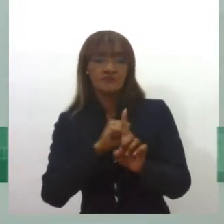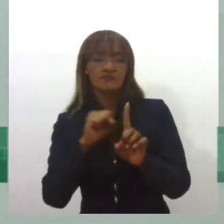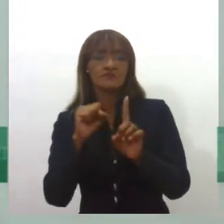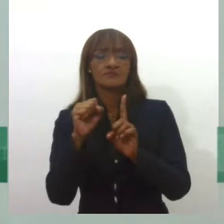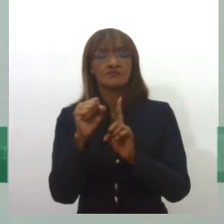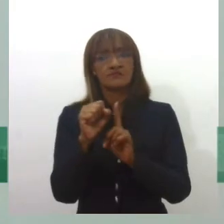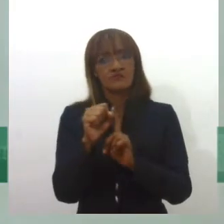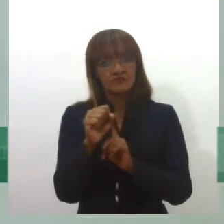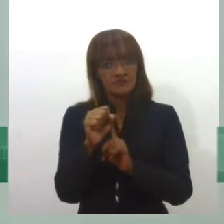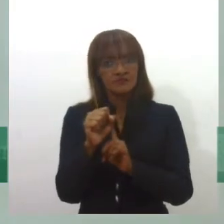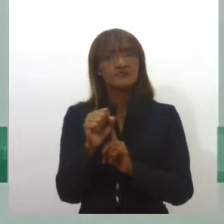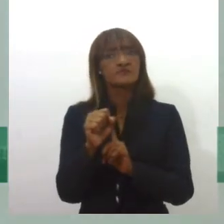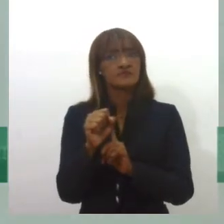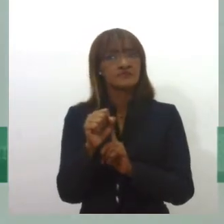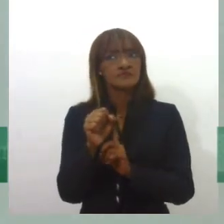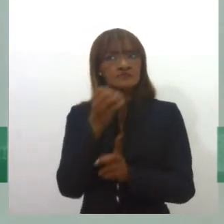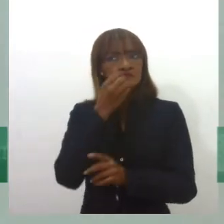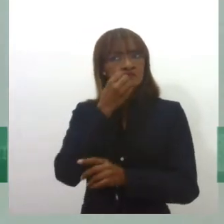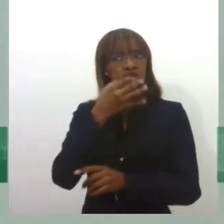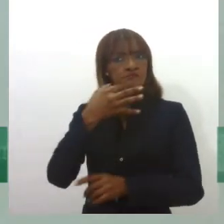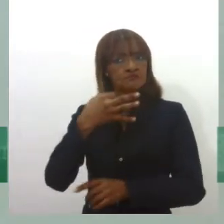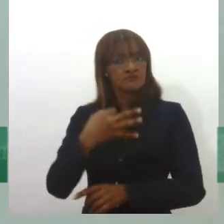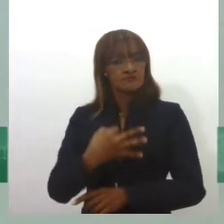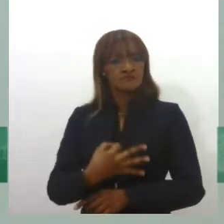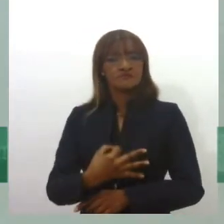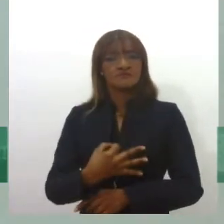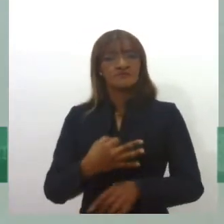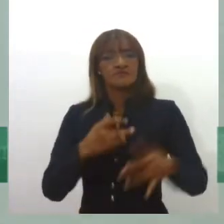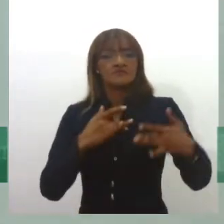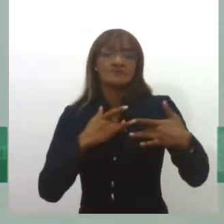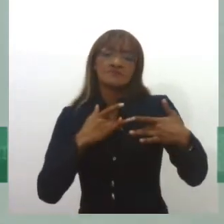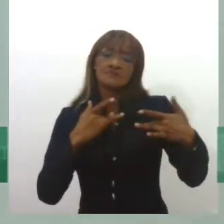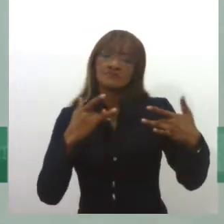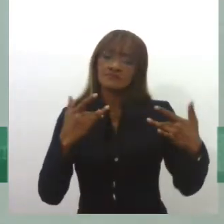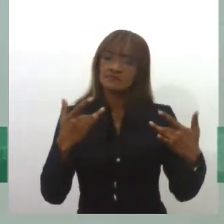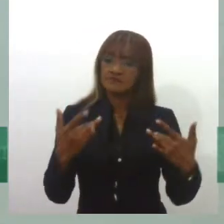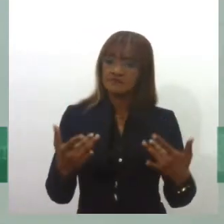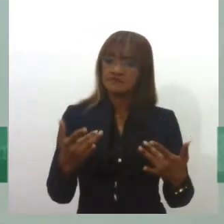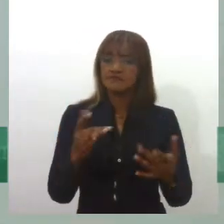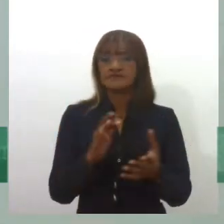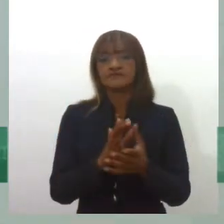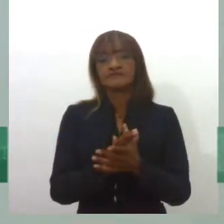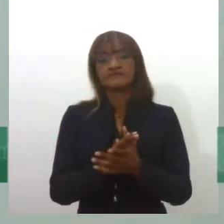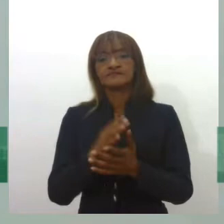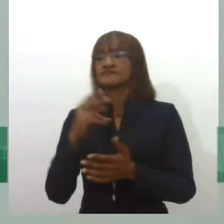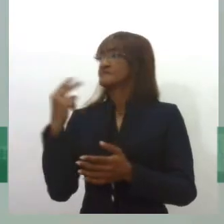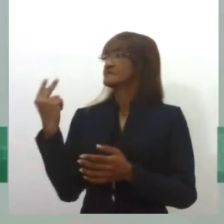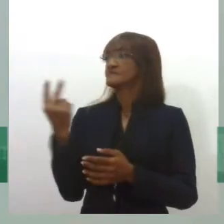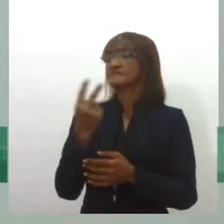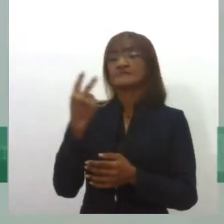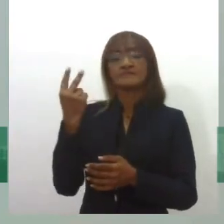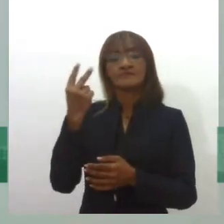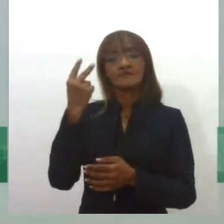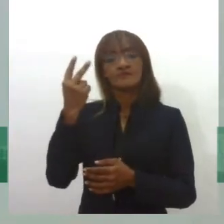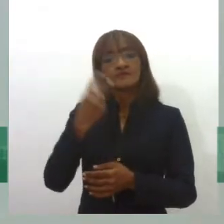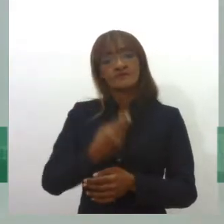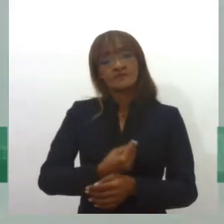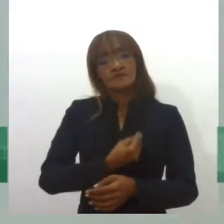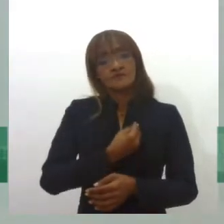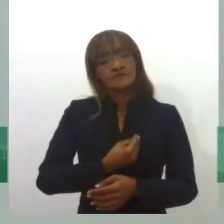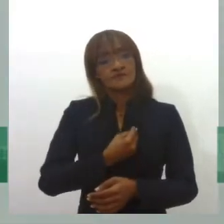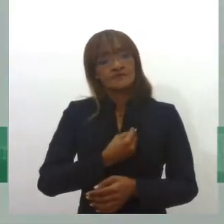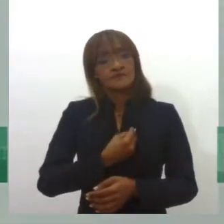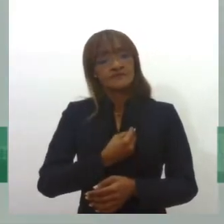né, em ser boa, ser justa, ser solidária, valores importantes na vida pessoal e